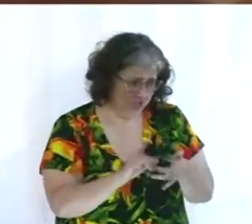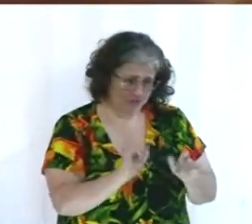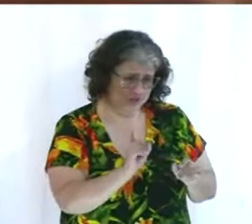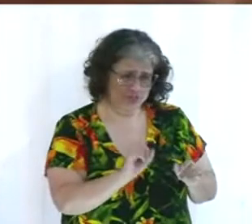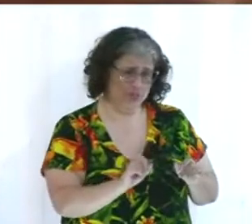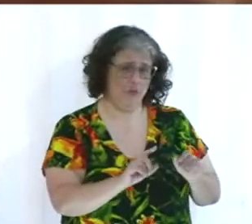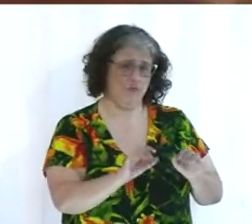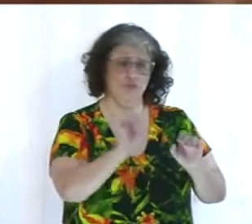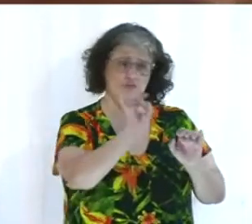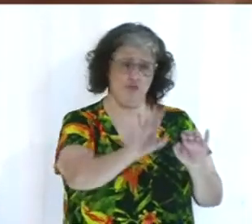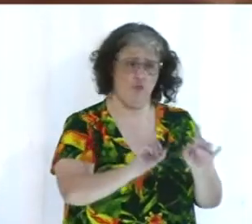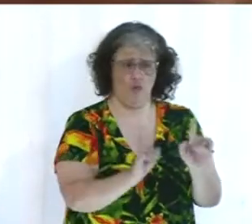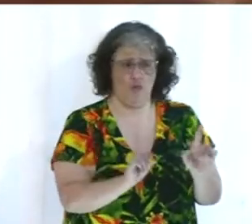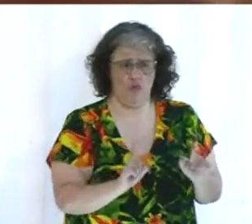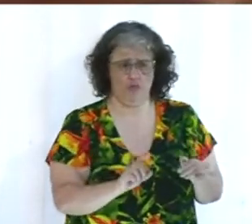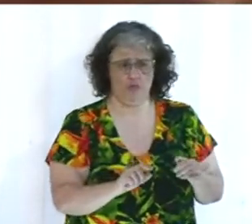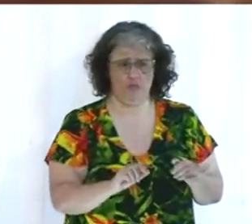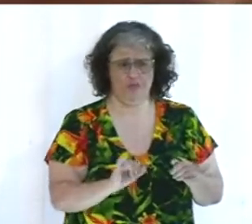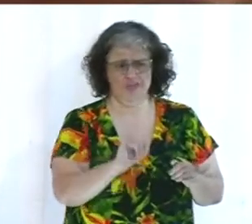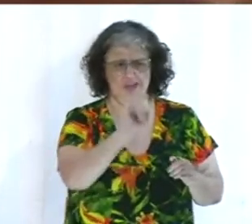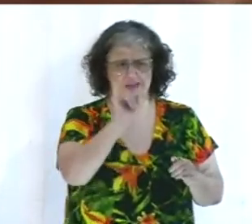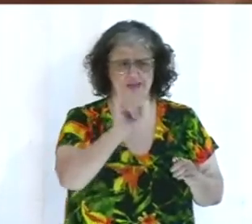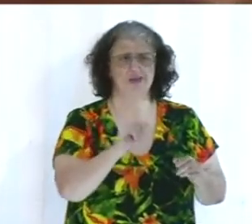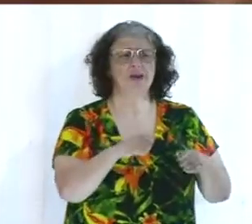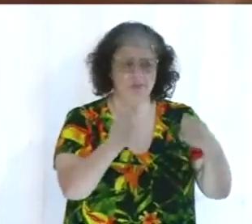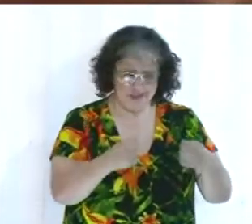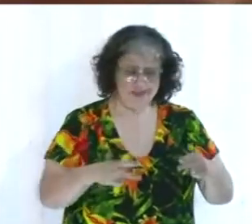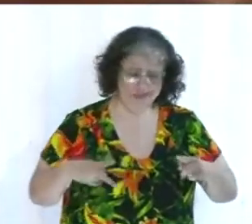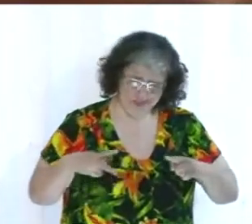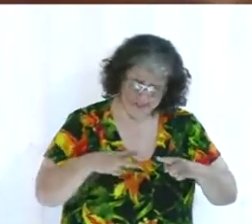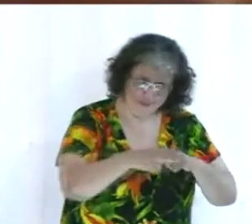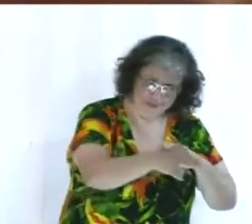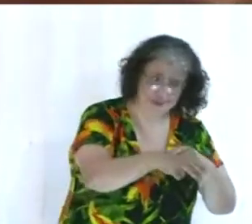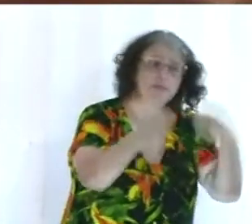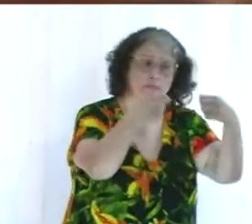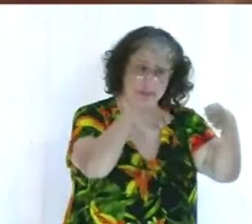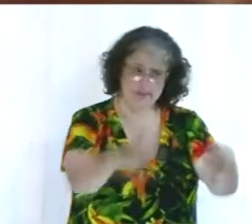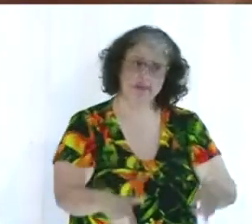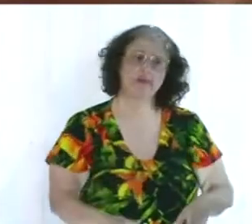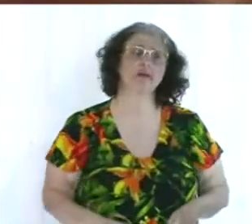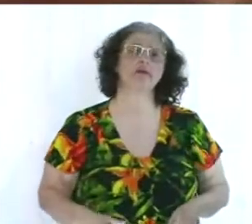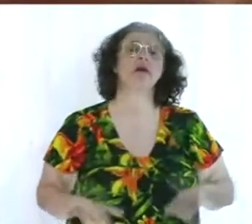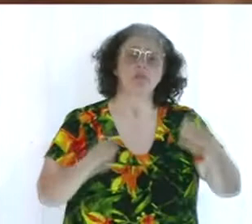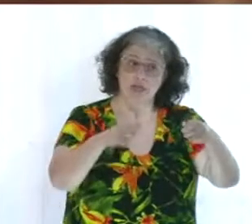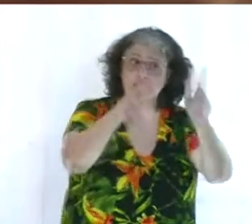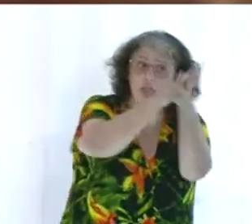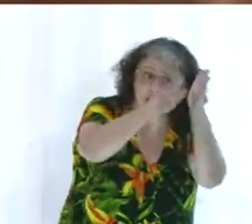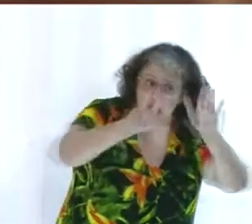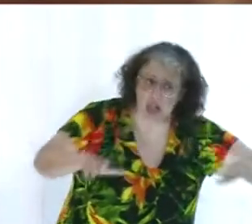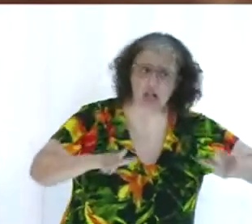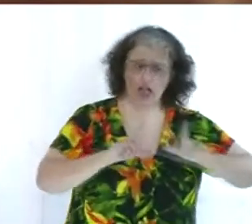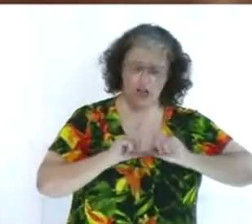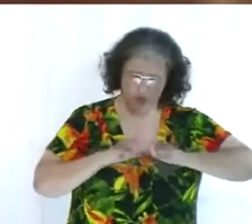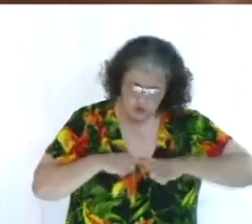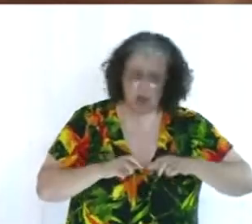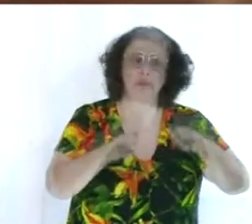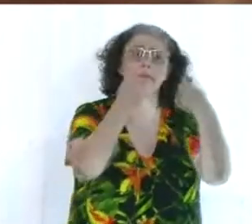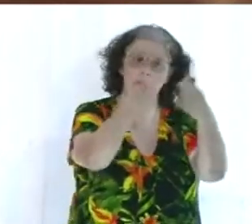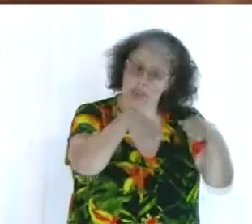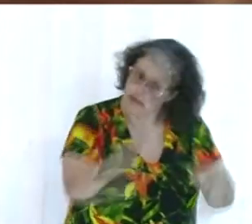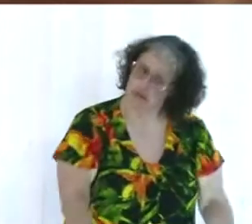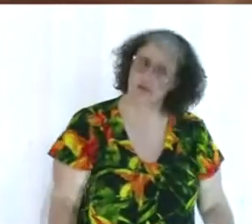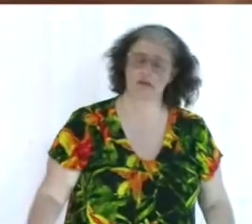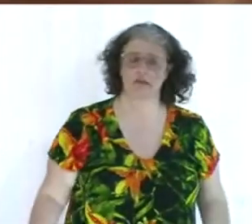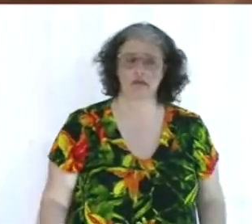observar os ritos judaicos, a circuncisão e todas as leis que nós praticamos. Se vocês não